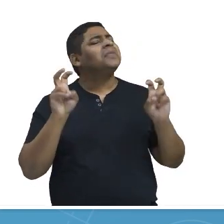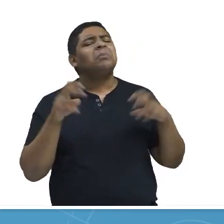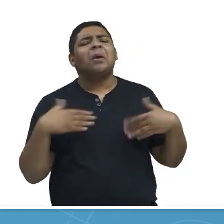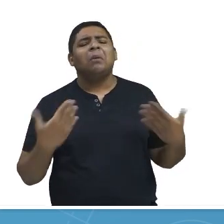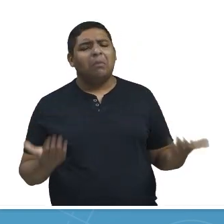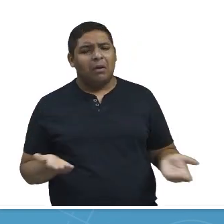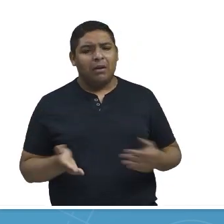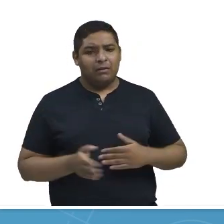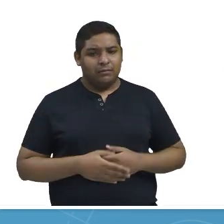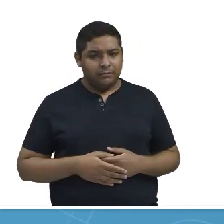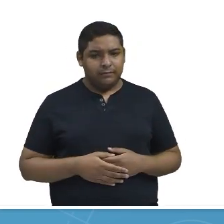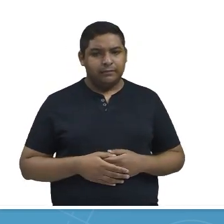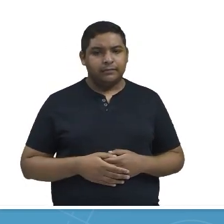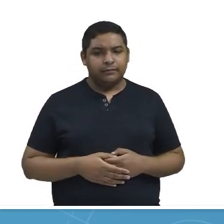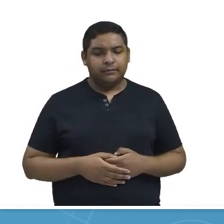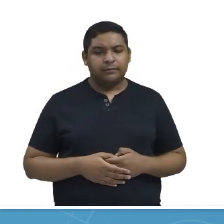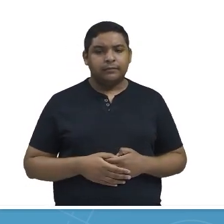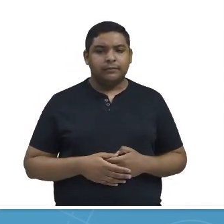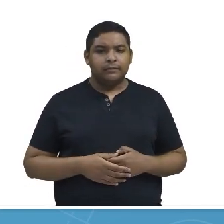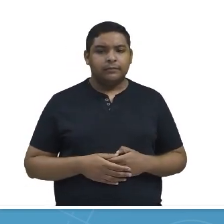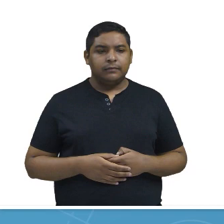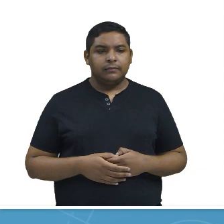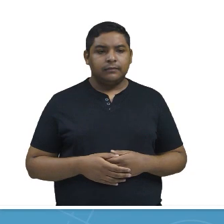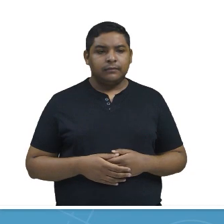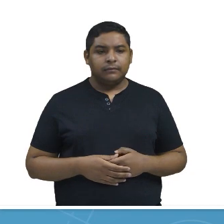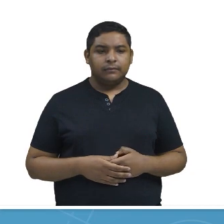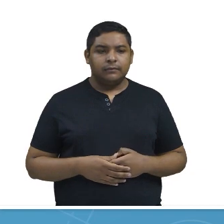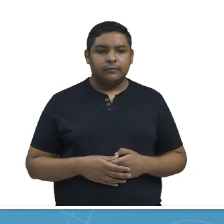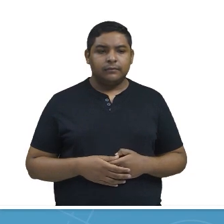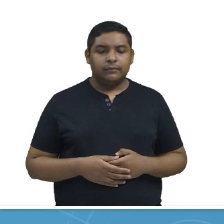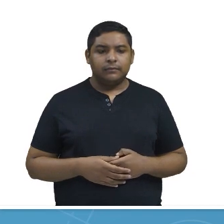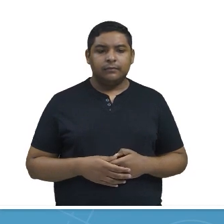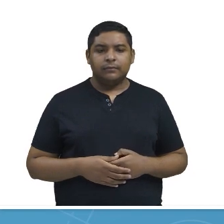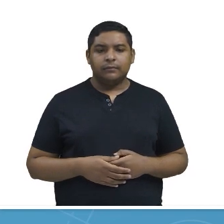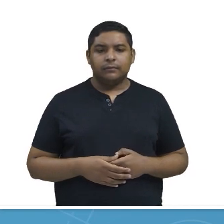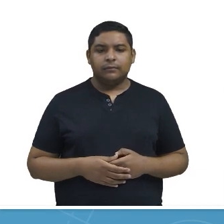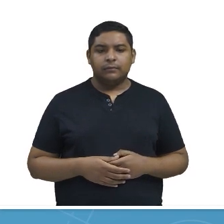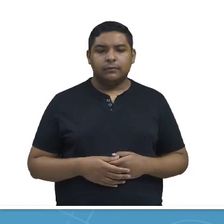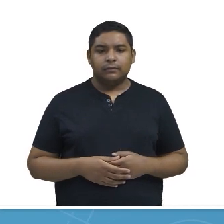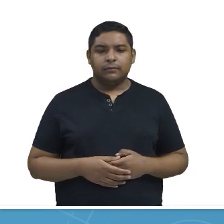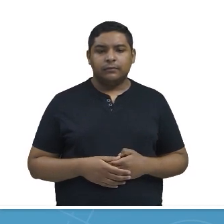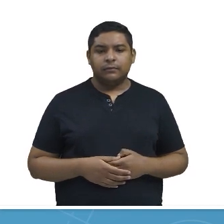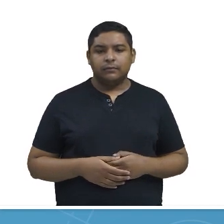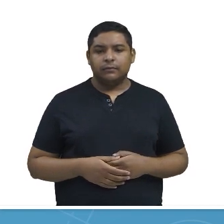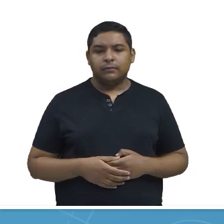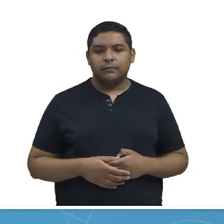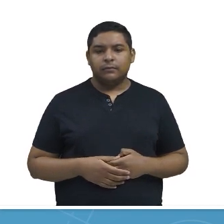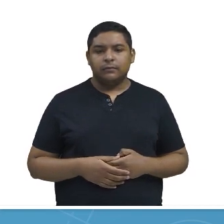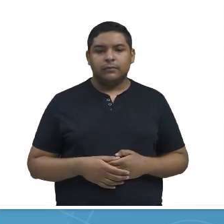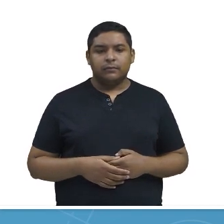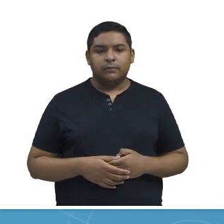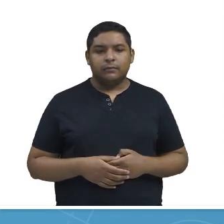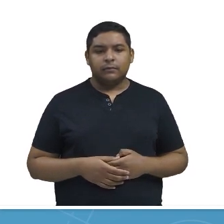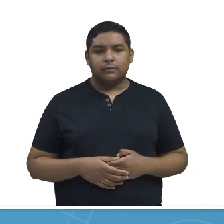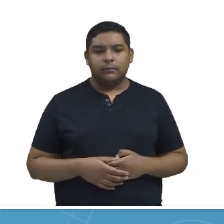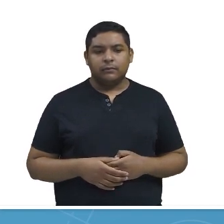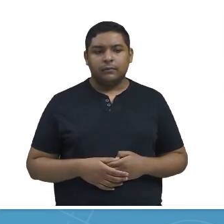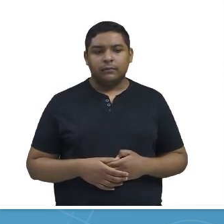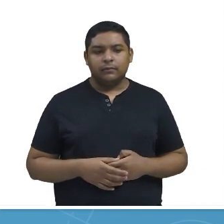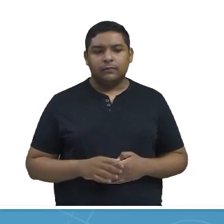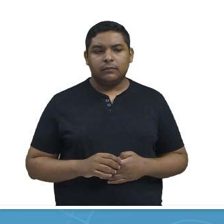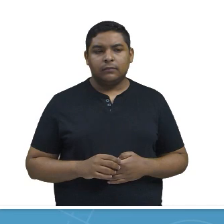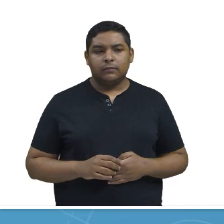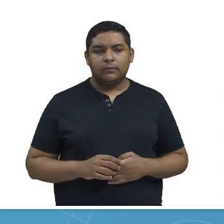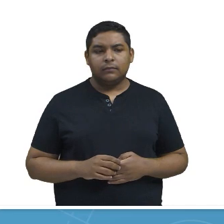quê? What is it about? Qual é o assunto? Do que se trata? E aí o nosso personagem Pedro responde: It's